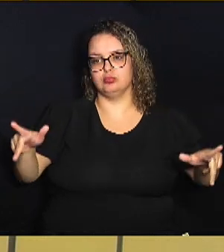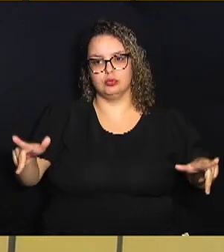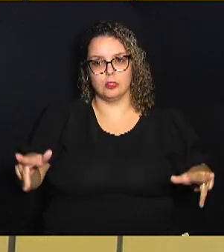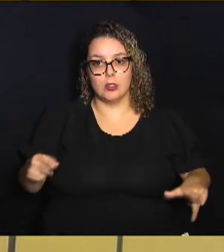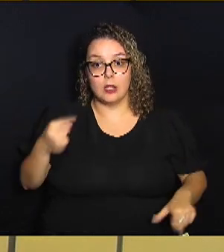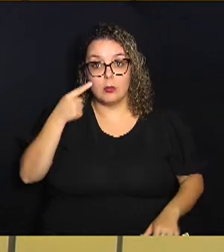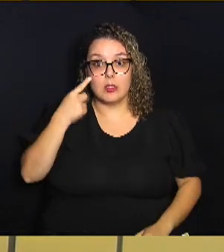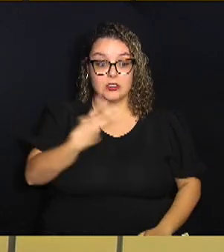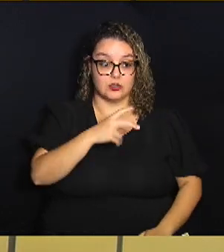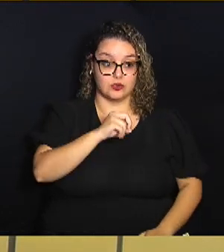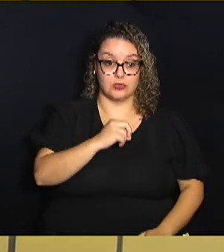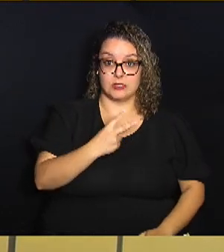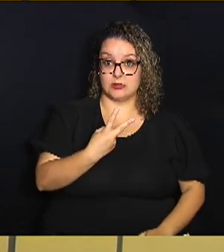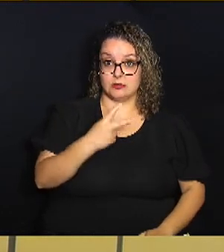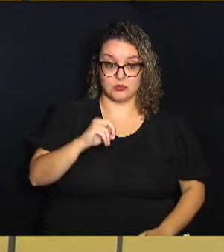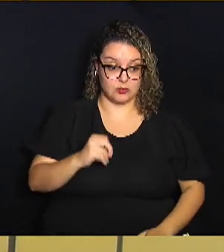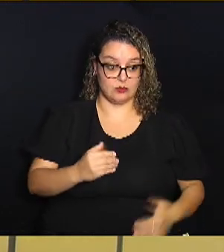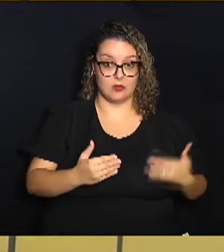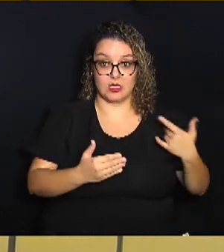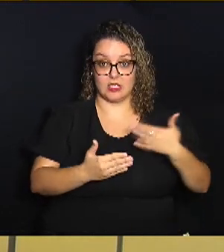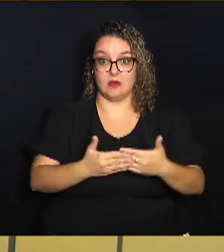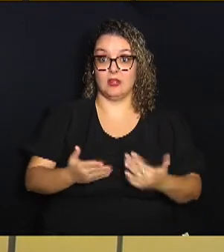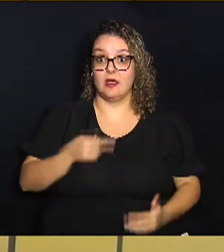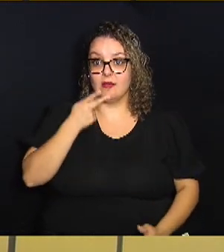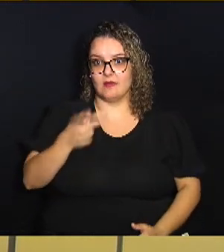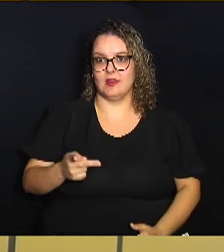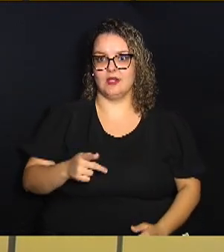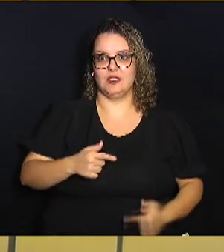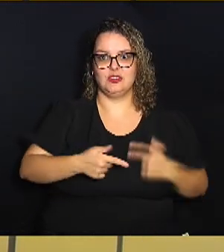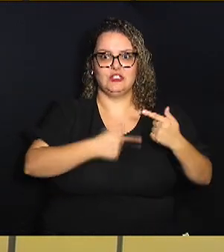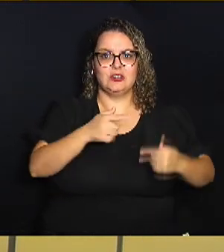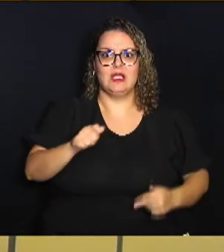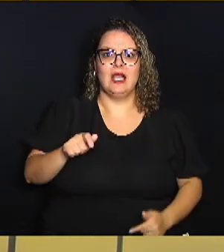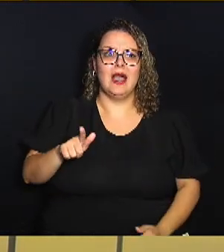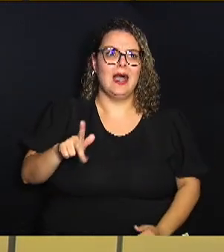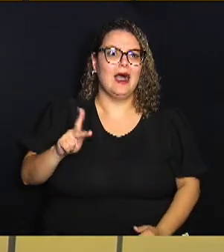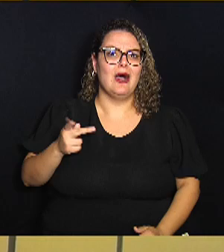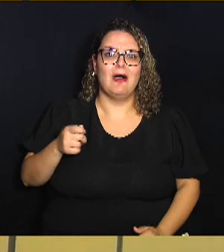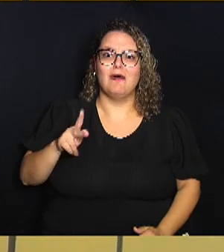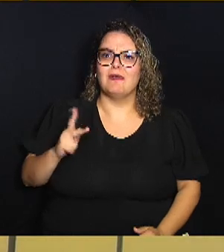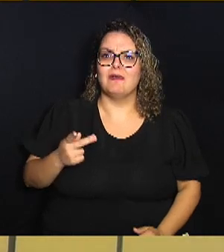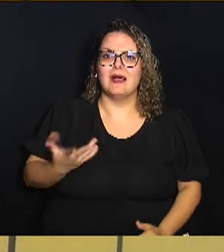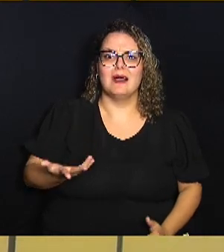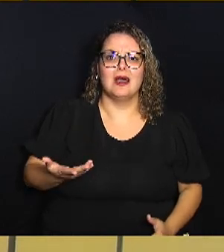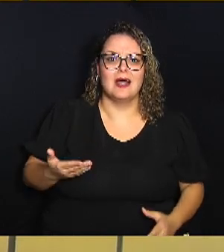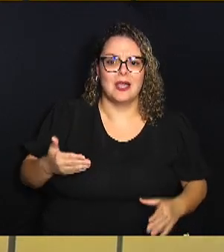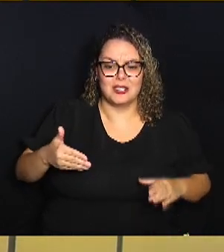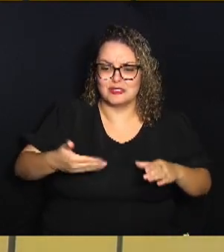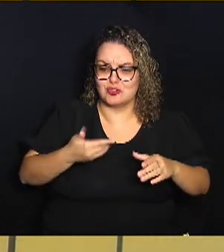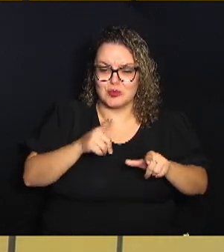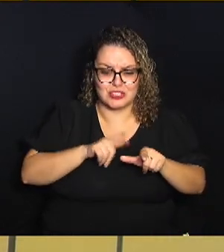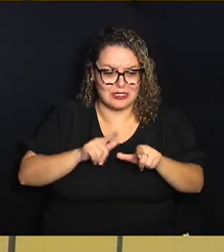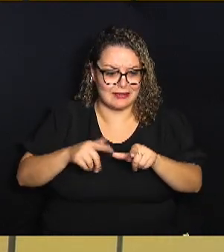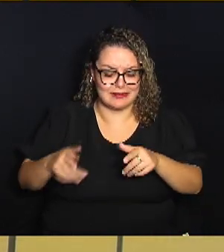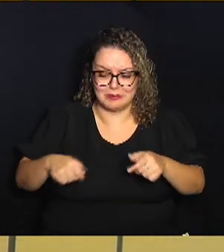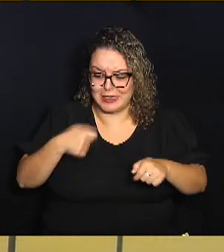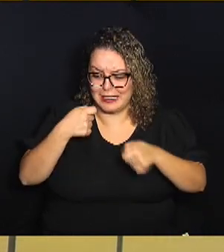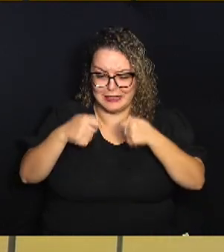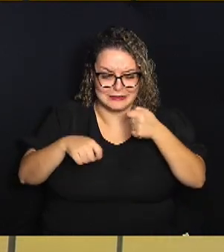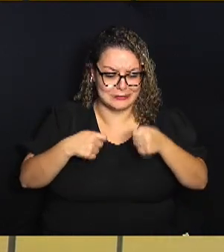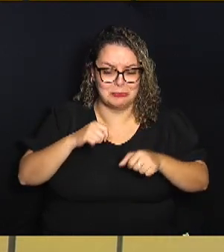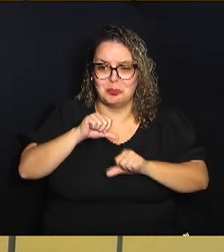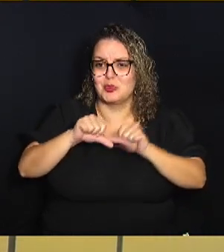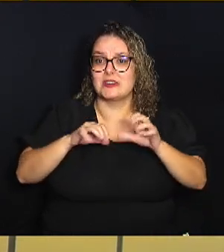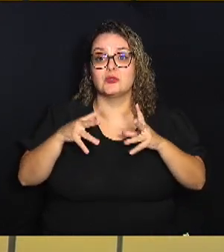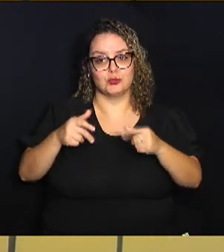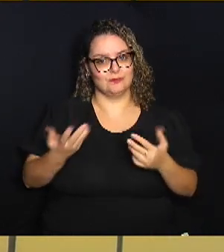de 2020 para cá, depois quando a gente olha lá e fala de geração alfa, é uma sopa de letrinhas, é como se a cada momento a gente mudasse tudo.